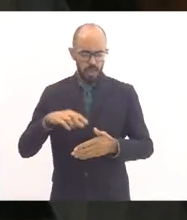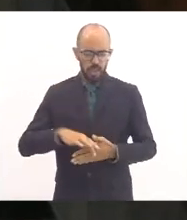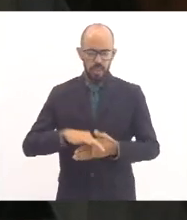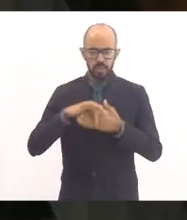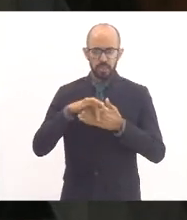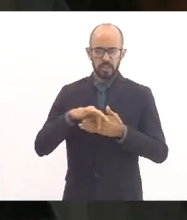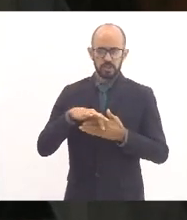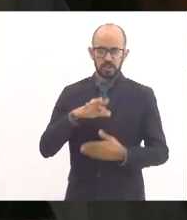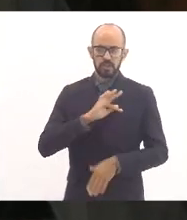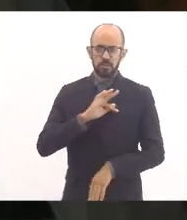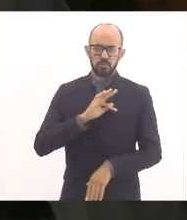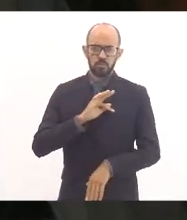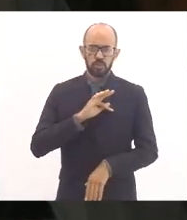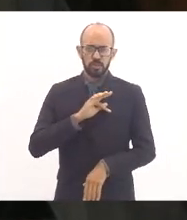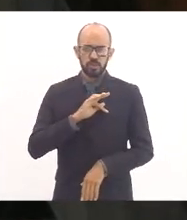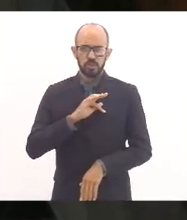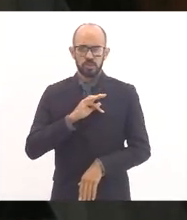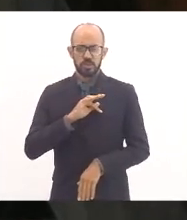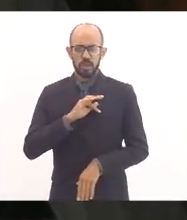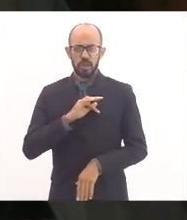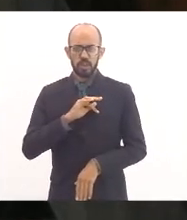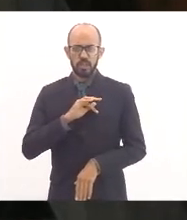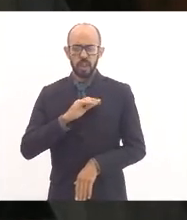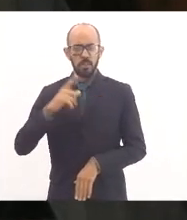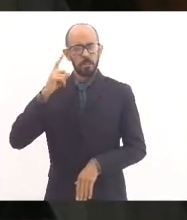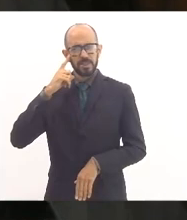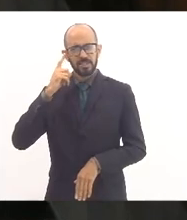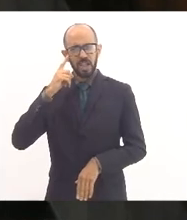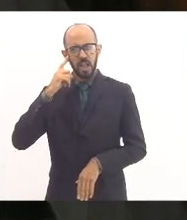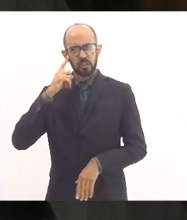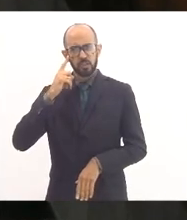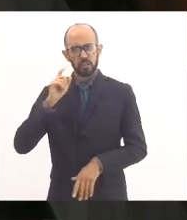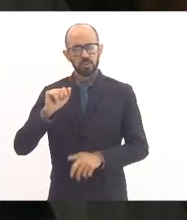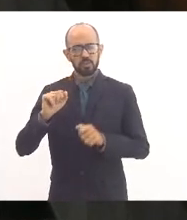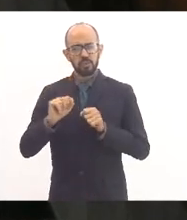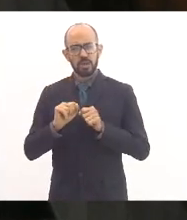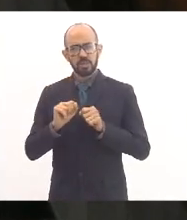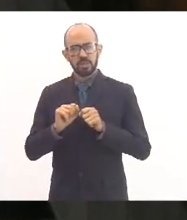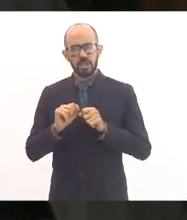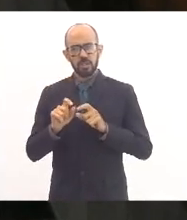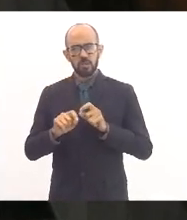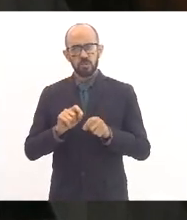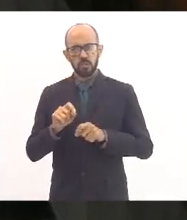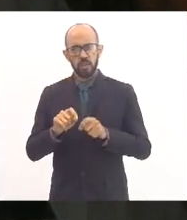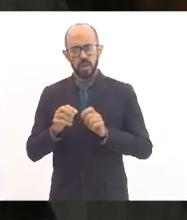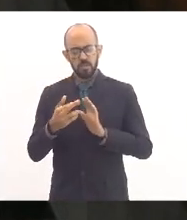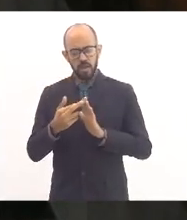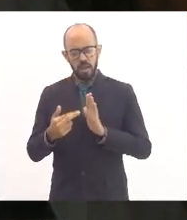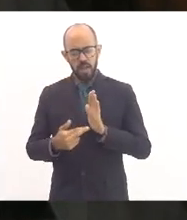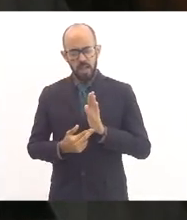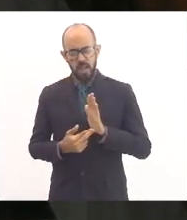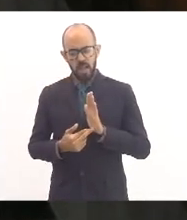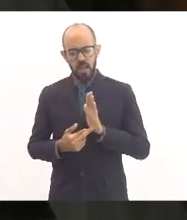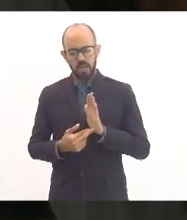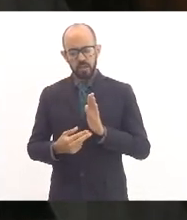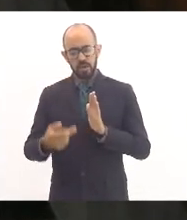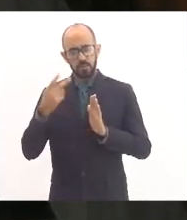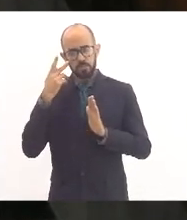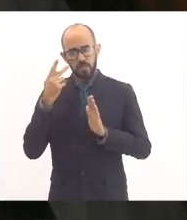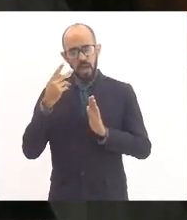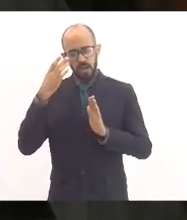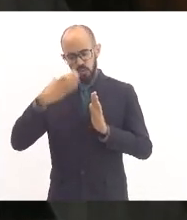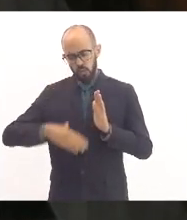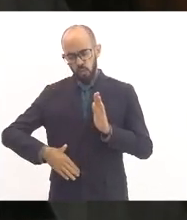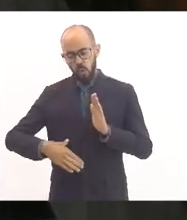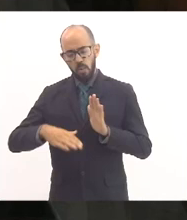Civil em algum determinado momento tenha pensado que ia fazer uma regulamentação para o corpo sem